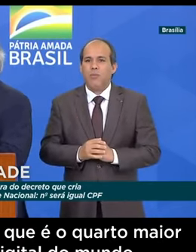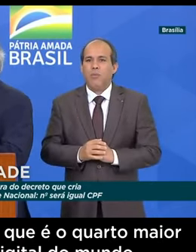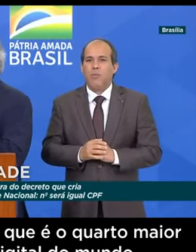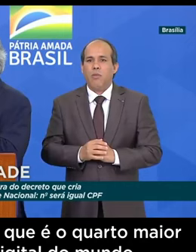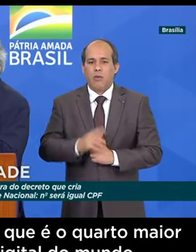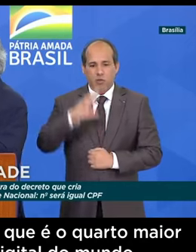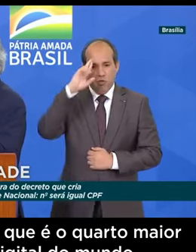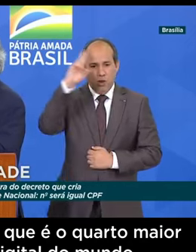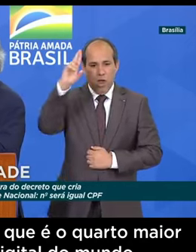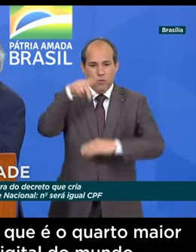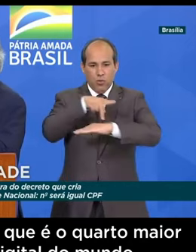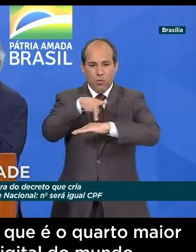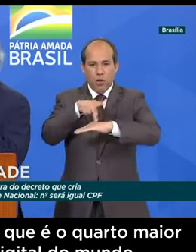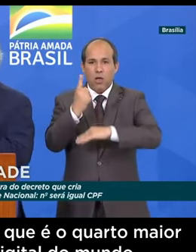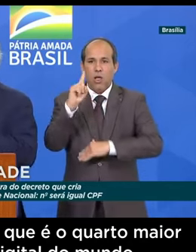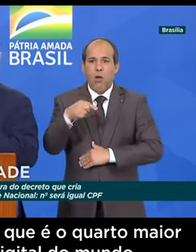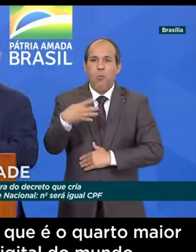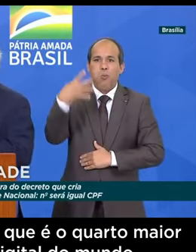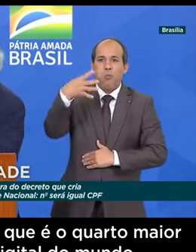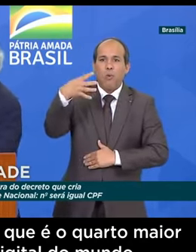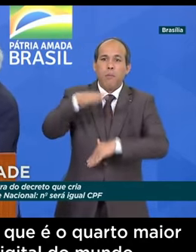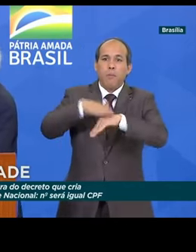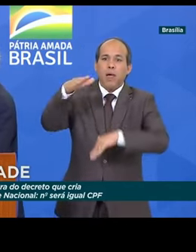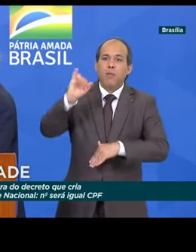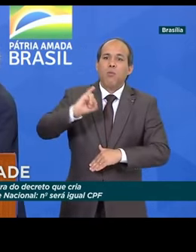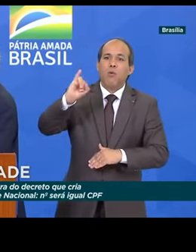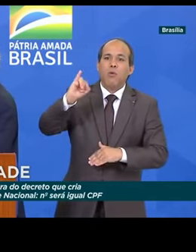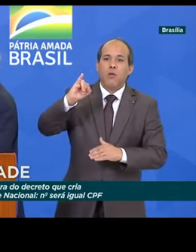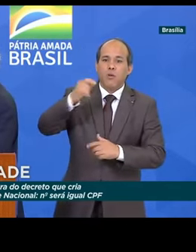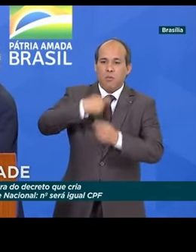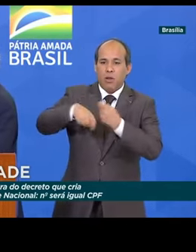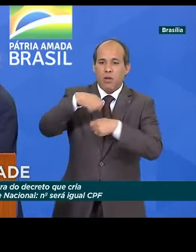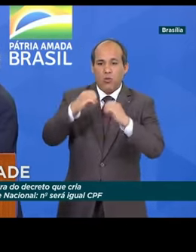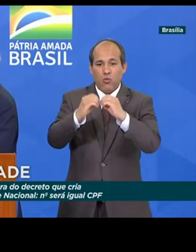preside um país que é o quarto maior mercado digital do mundo